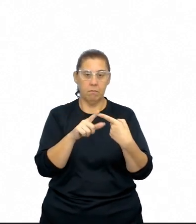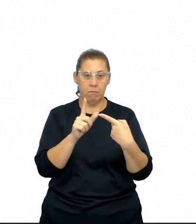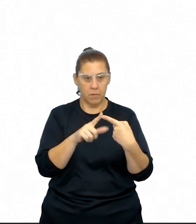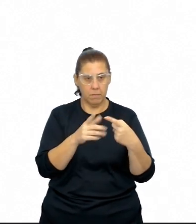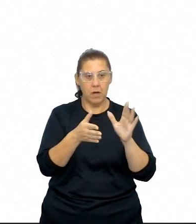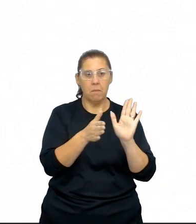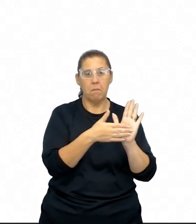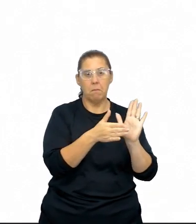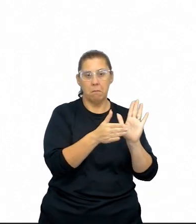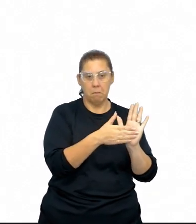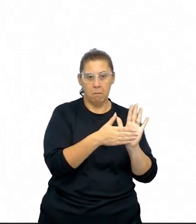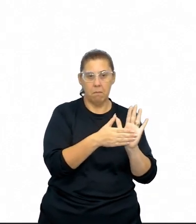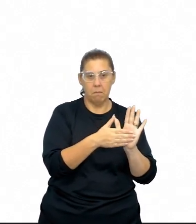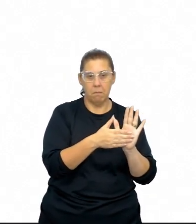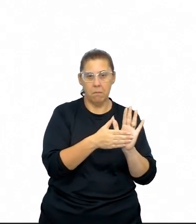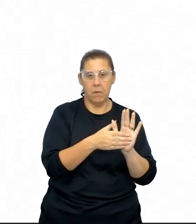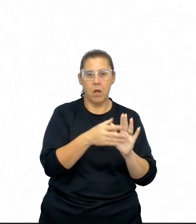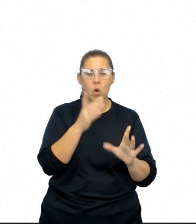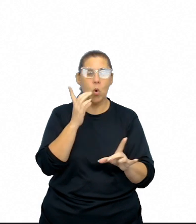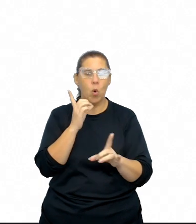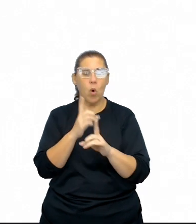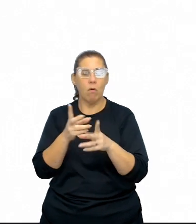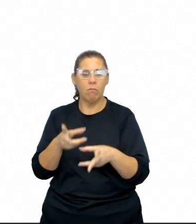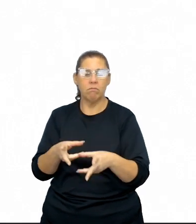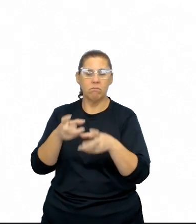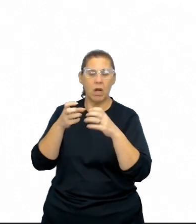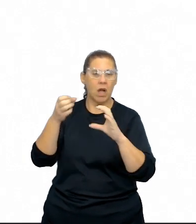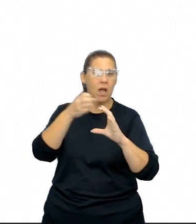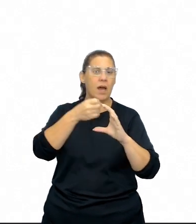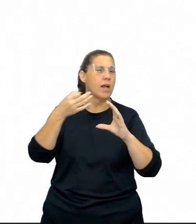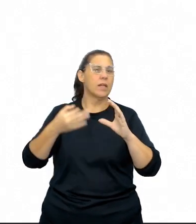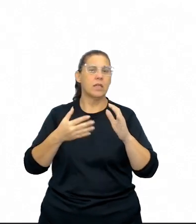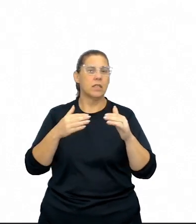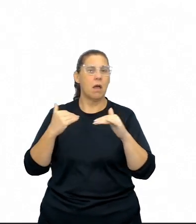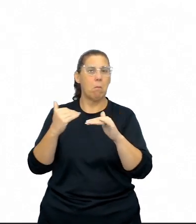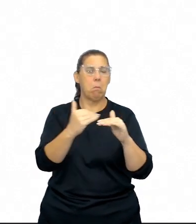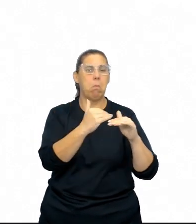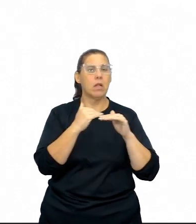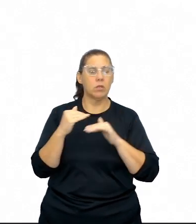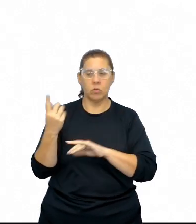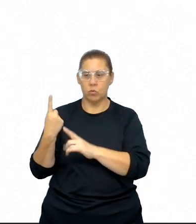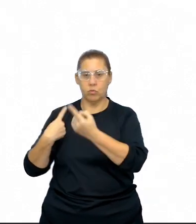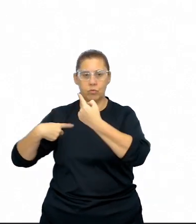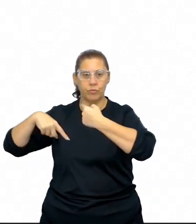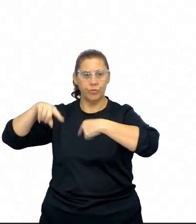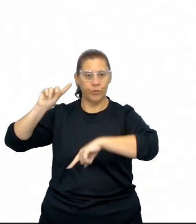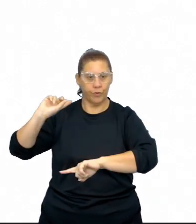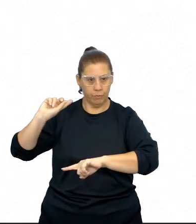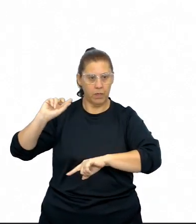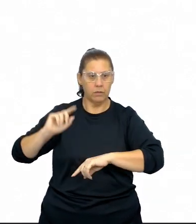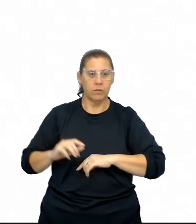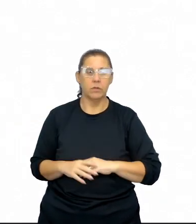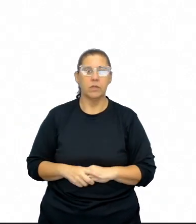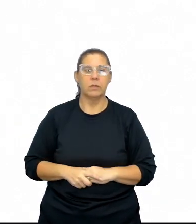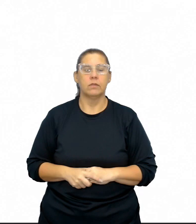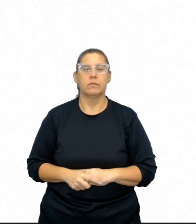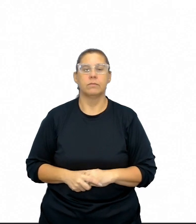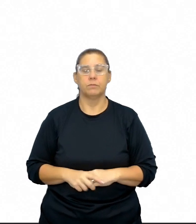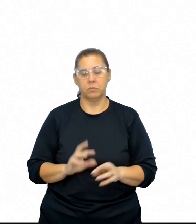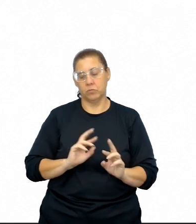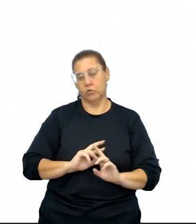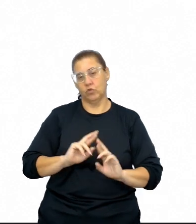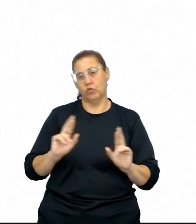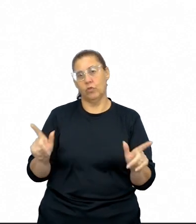a proposta de identificar e caracterizar os padrões de reprodução, crescimento e desenvolvimento nos